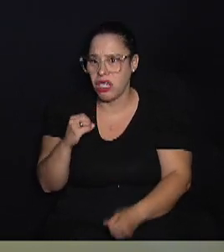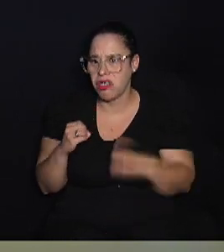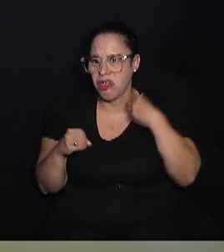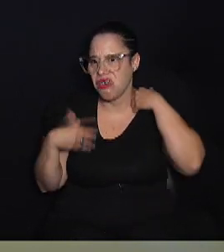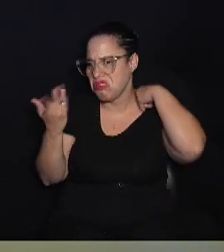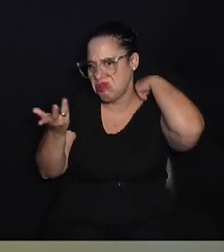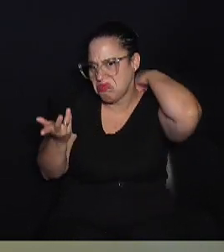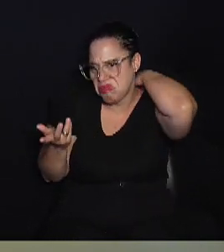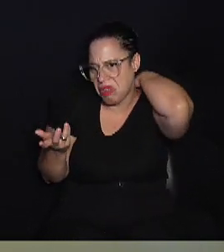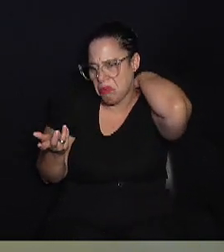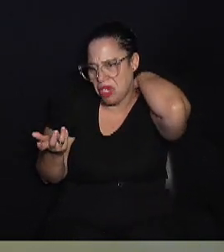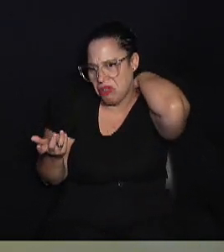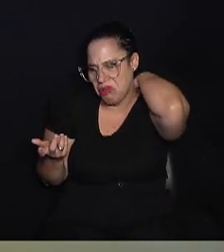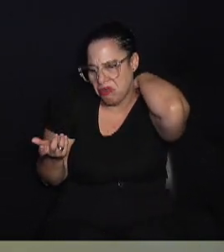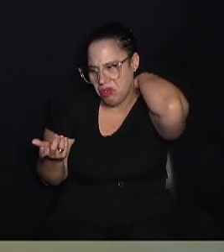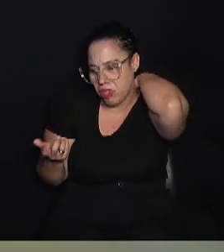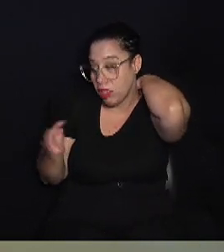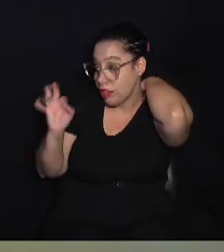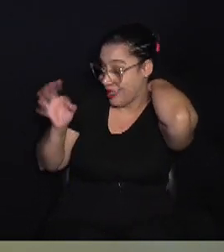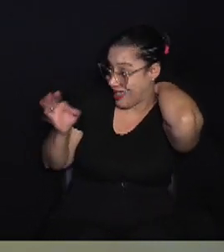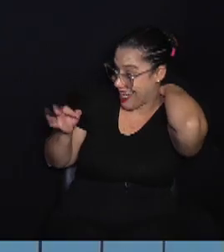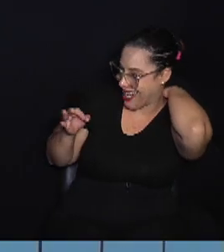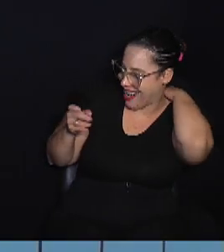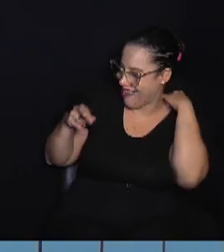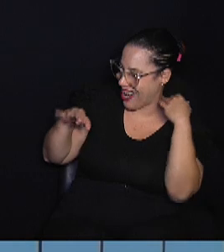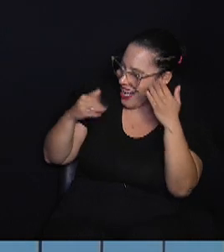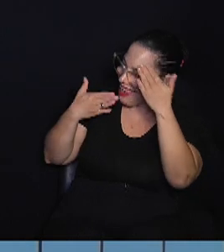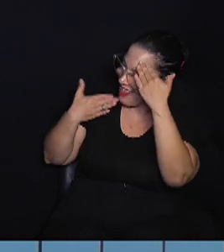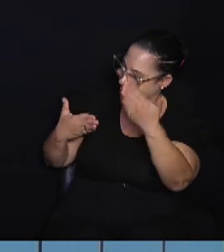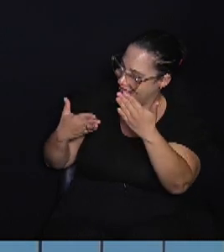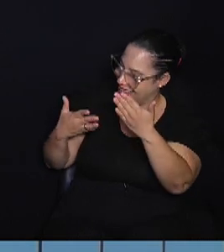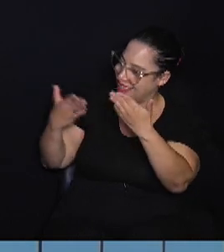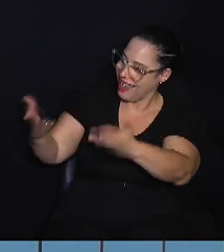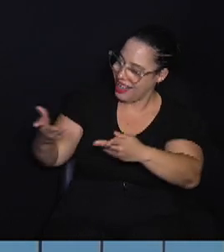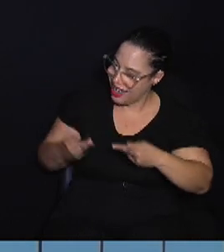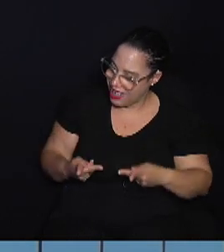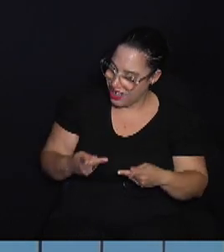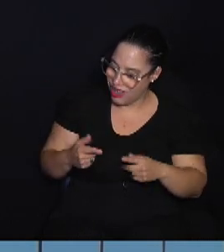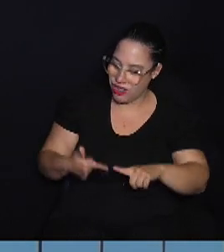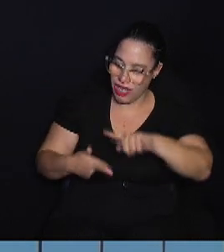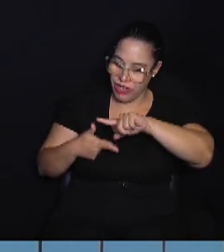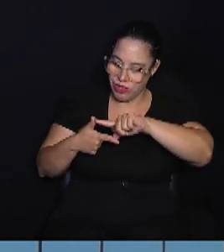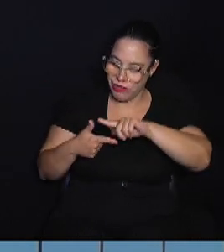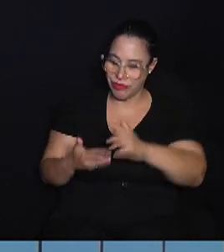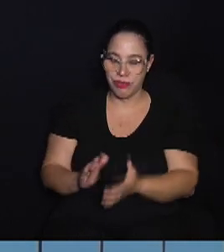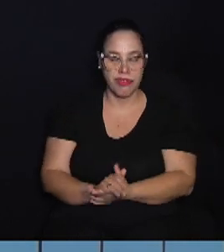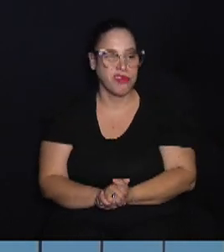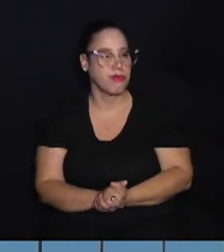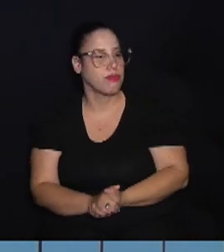prevenção que a gente quer fazer. Tá certo, então, Márcia. Muito obrigada pela sua participação aqui no nosso quadro.